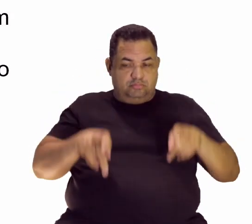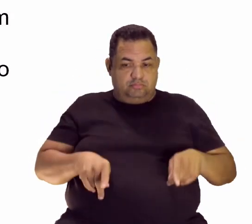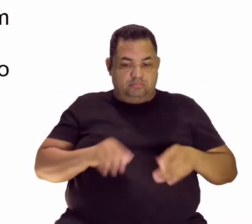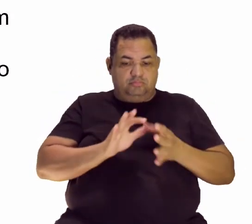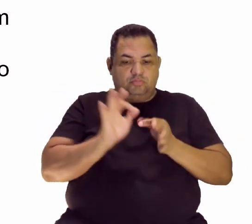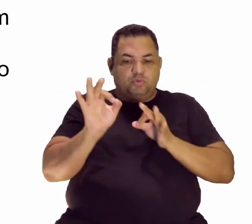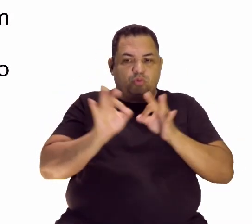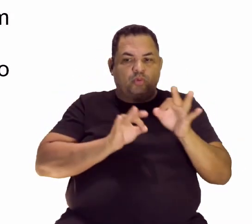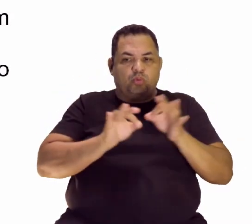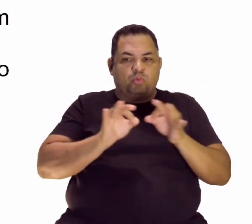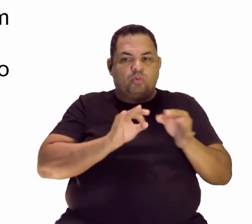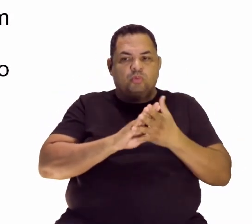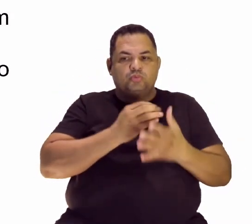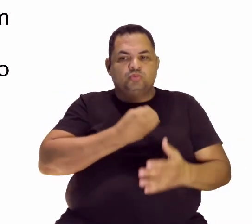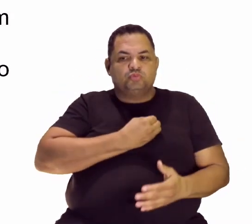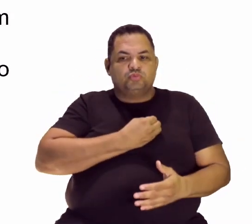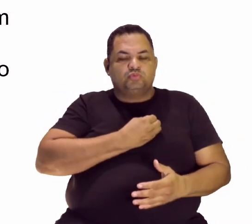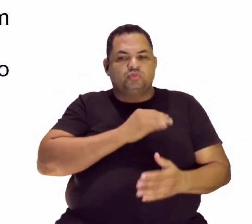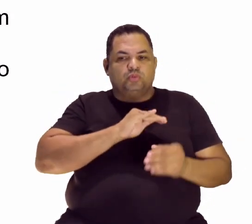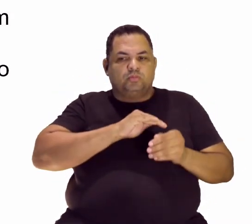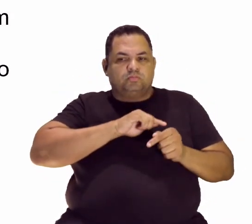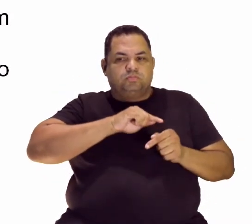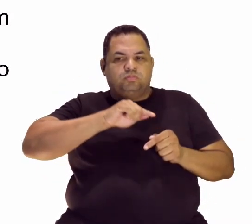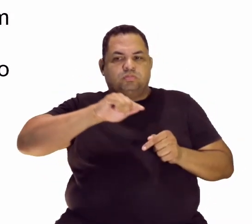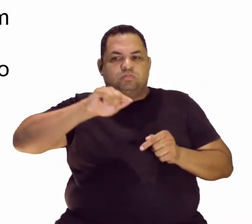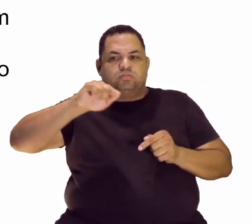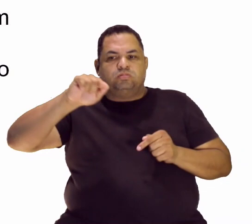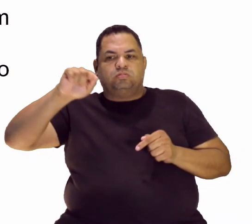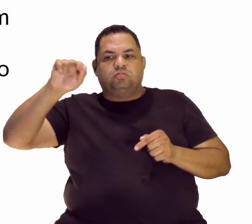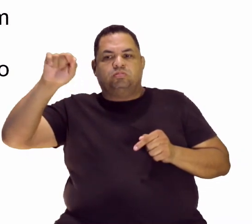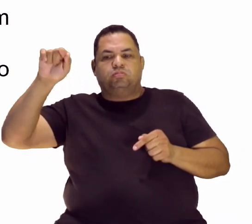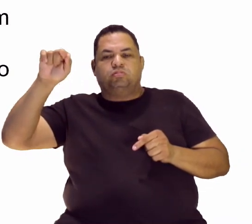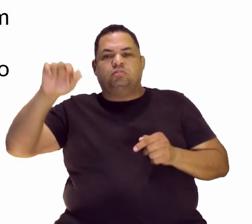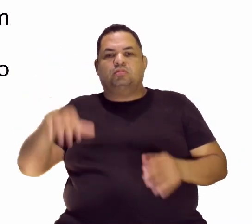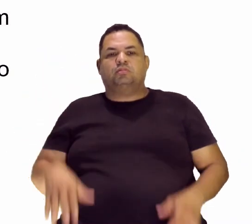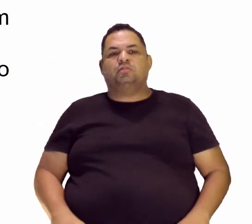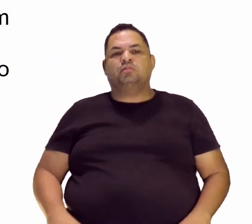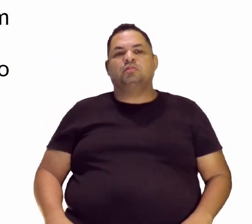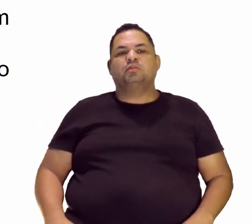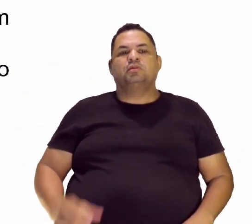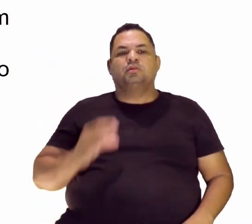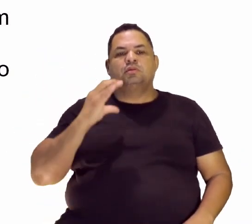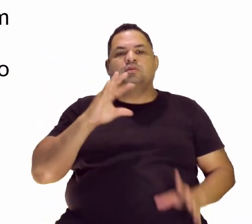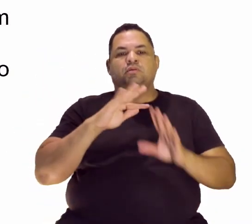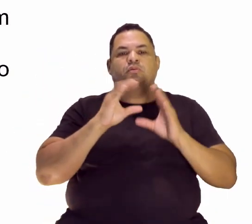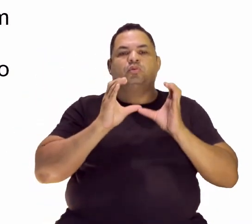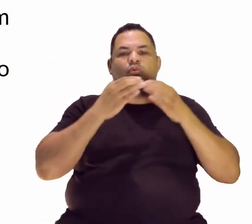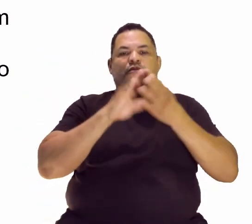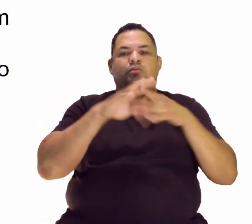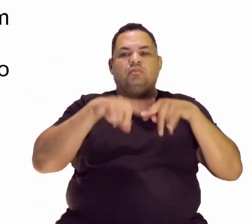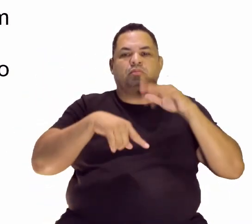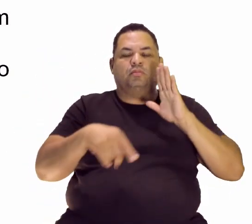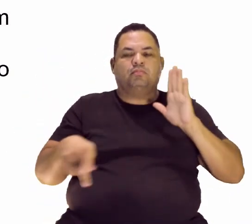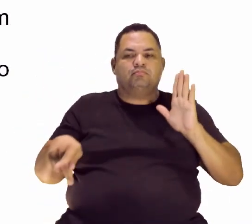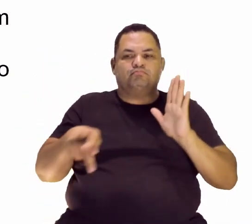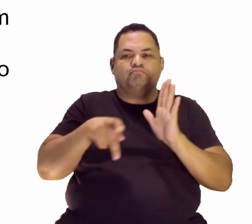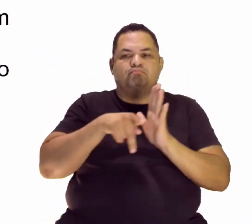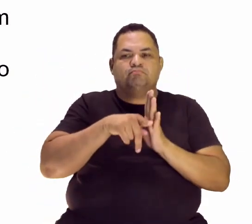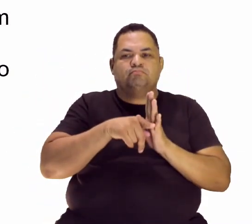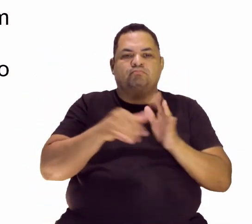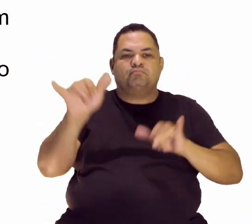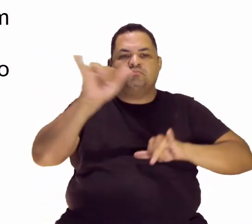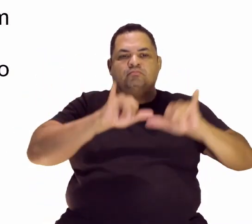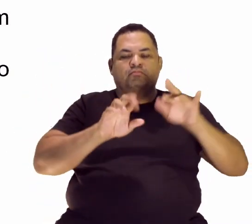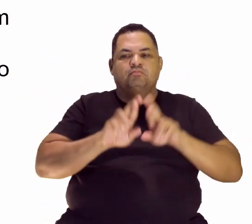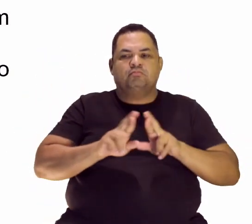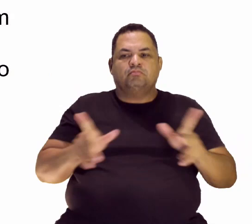em ordem crescente dos seus números atômicos. Se em uma família os elementos apresentam propriedades